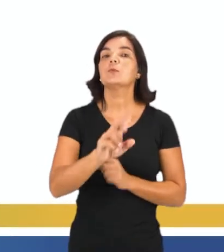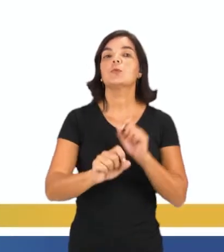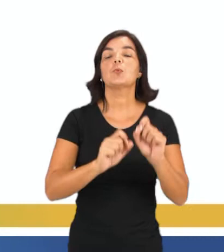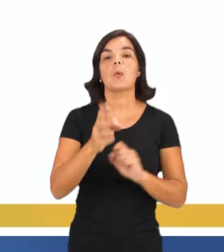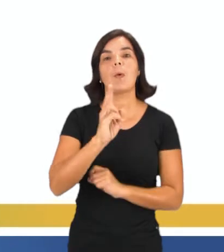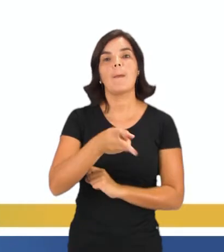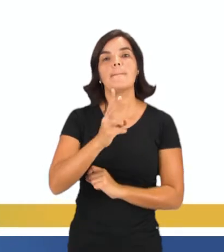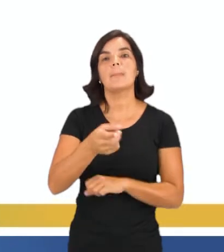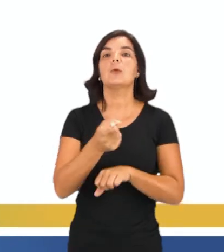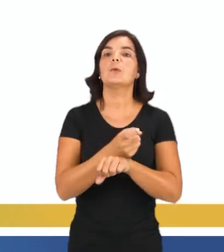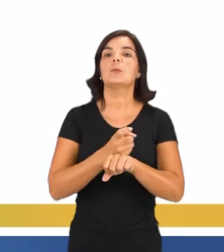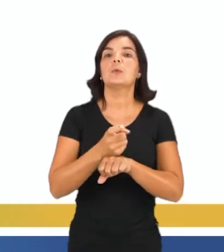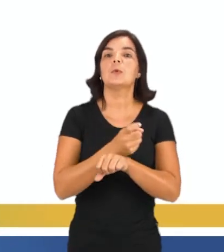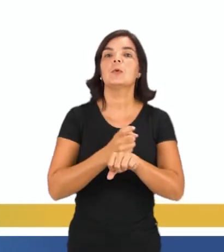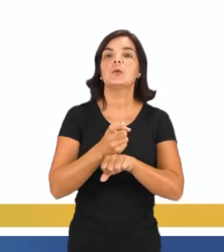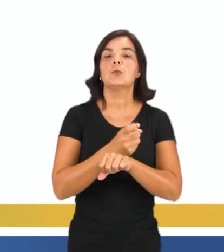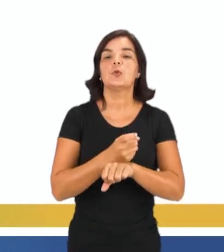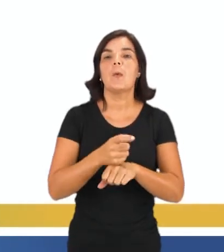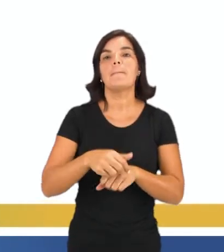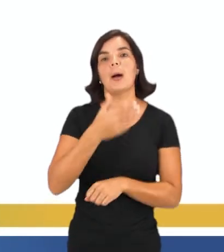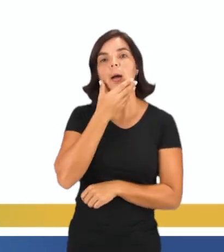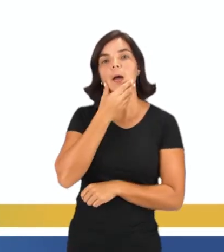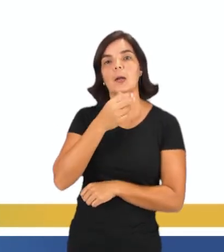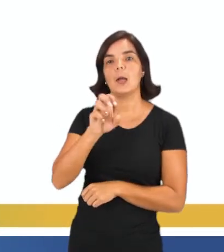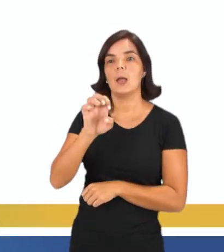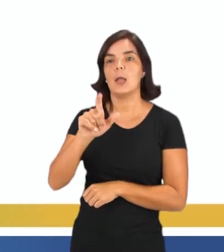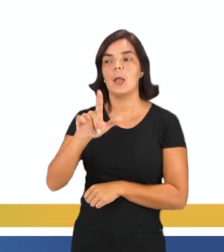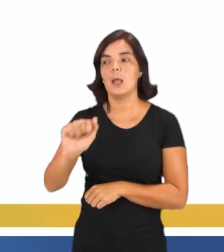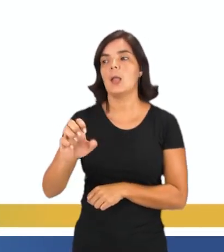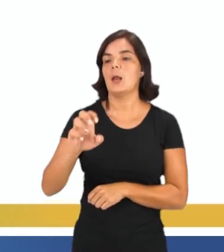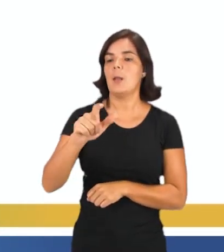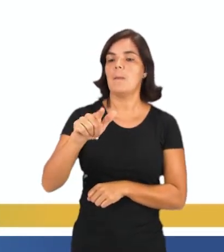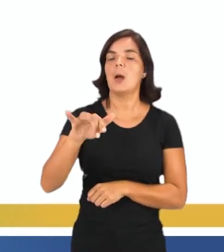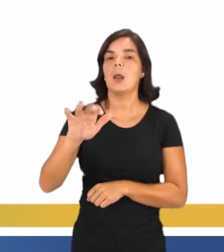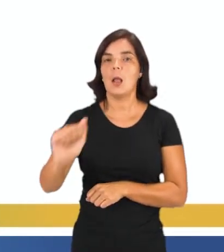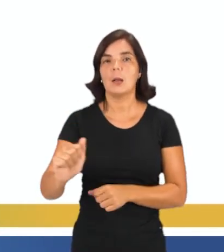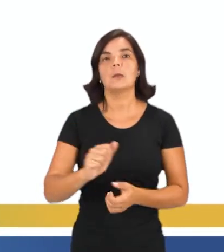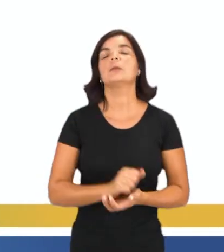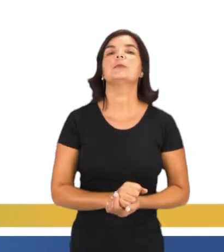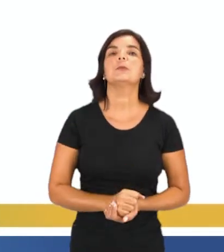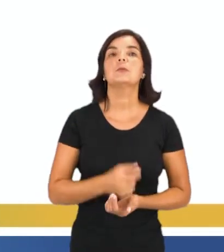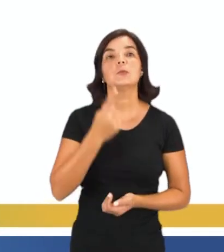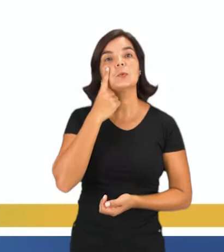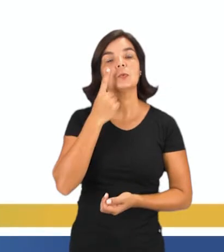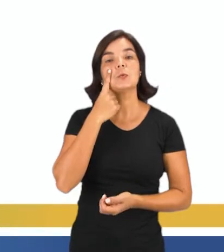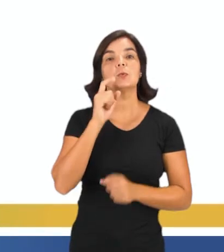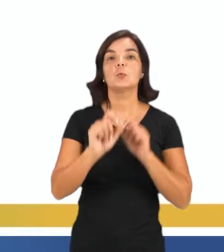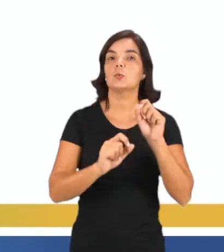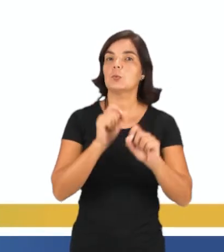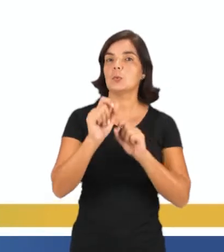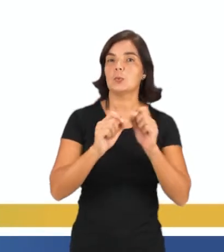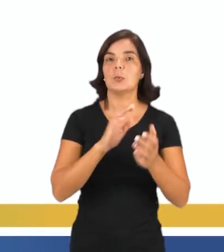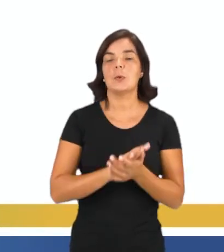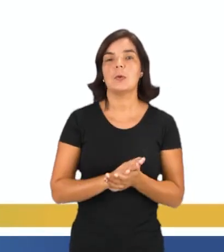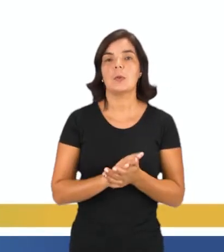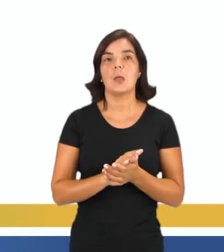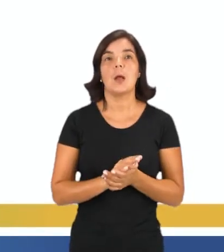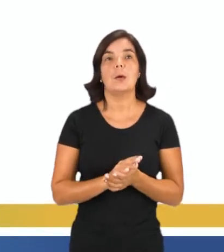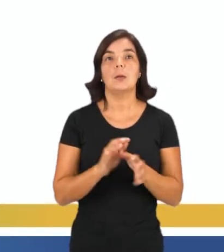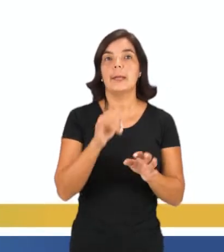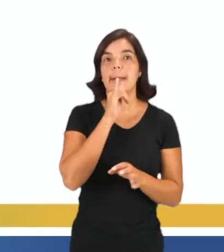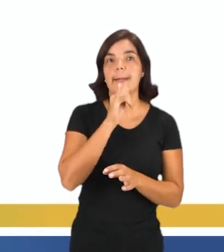o mesmo adjetivo para ele, para ela, ok? Só uma observação. Nós temos aí nuestro,